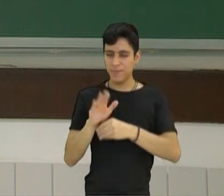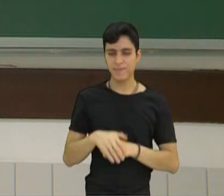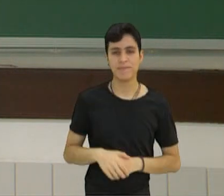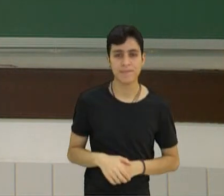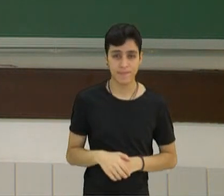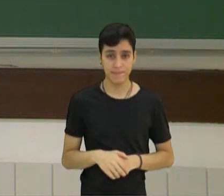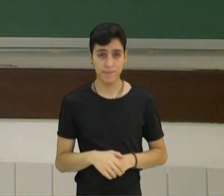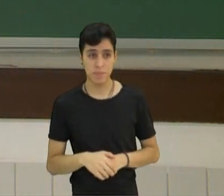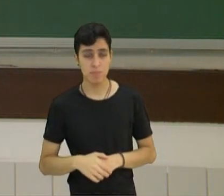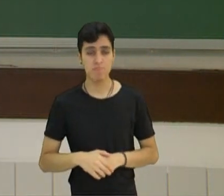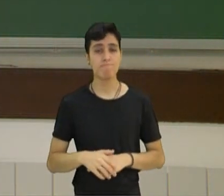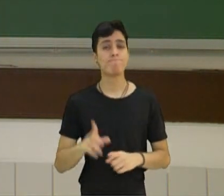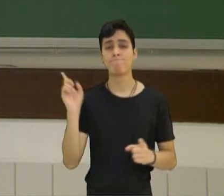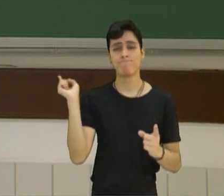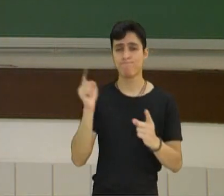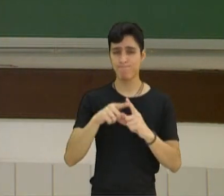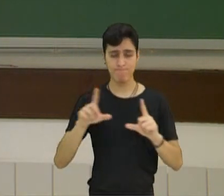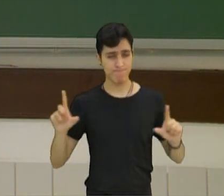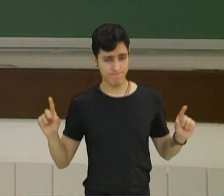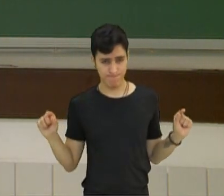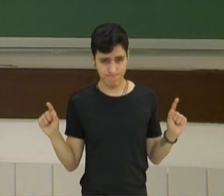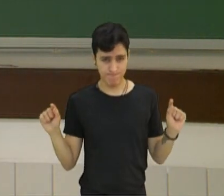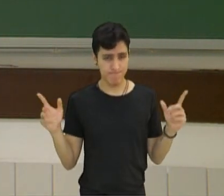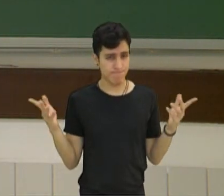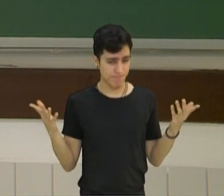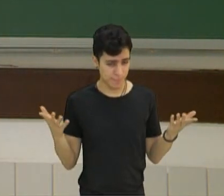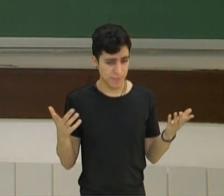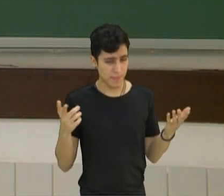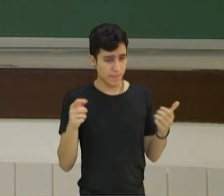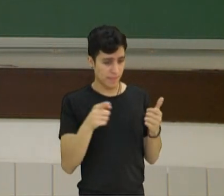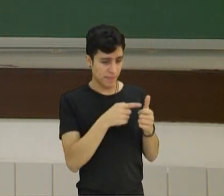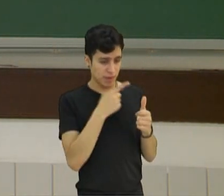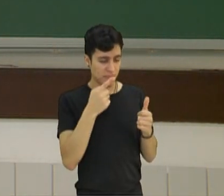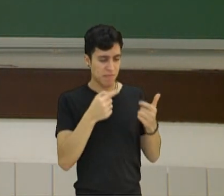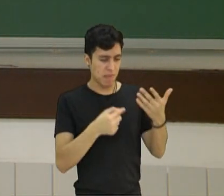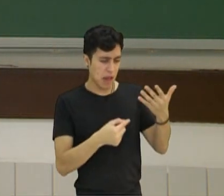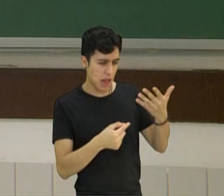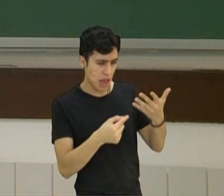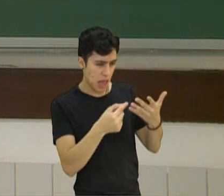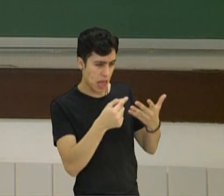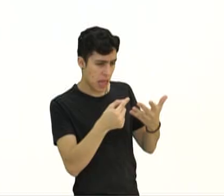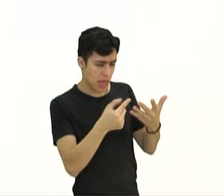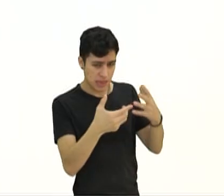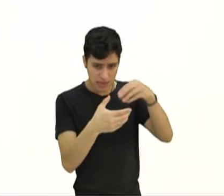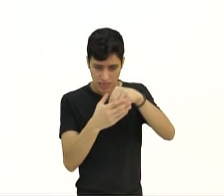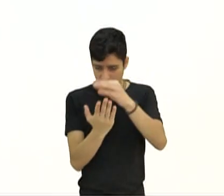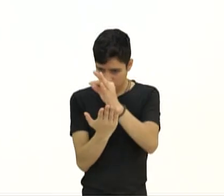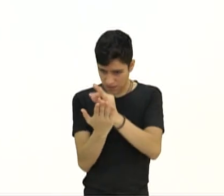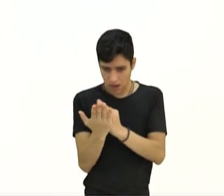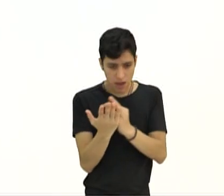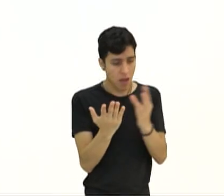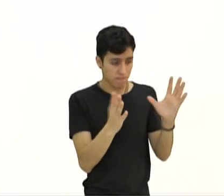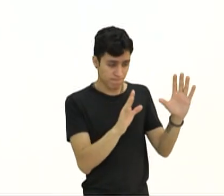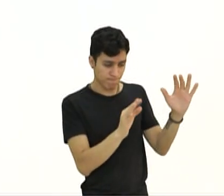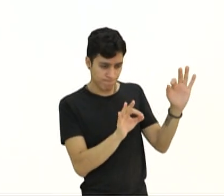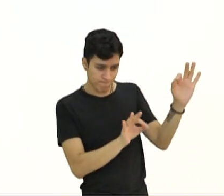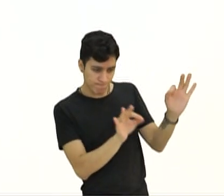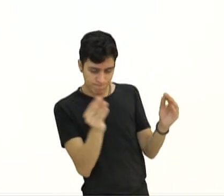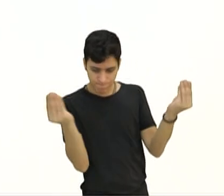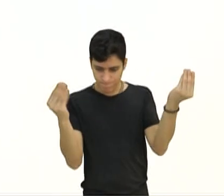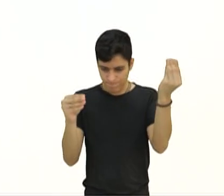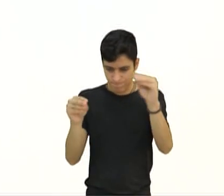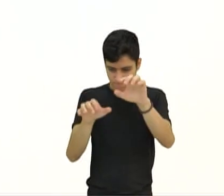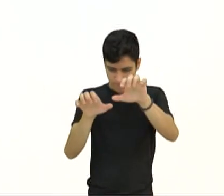objetivos da aula. Eles são sistematizar os elementos de composição e características do gênero carta do